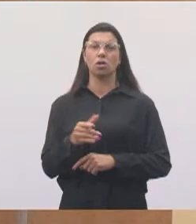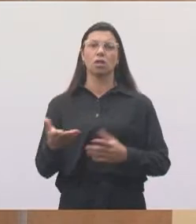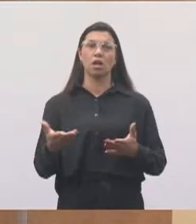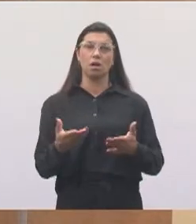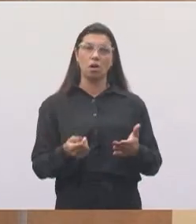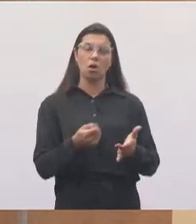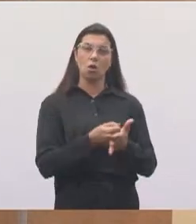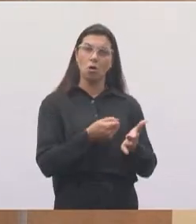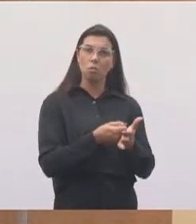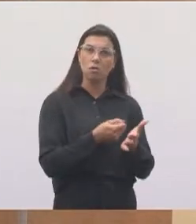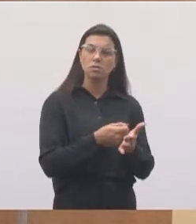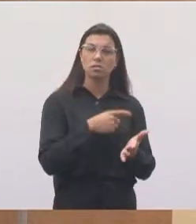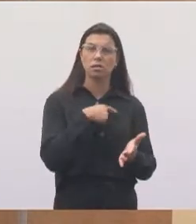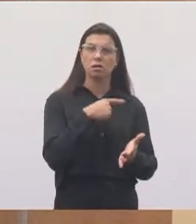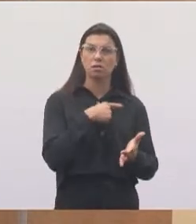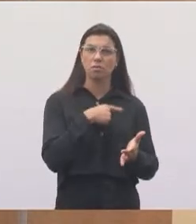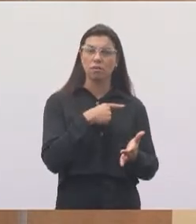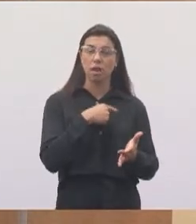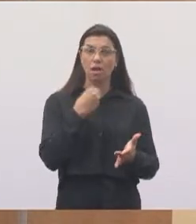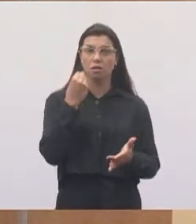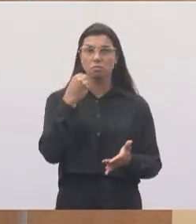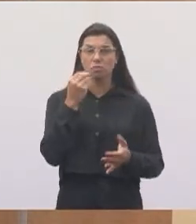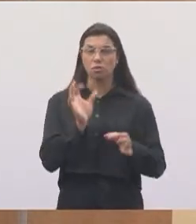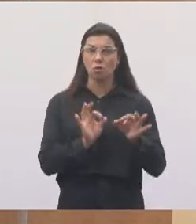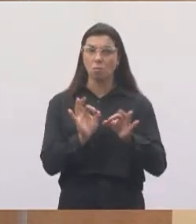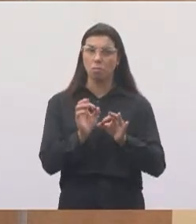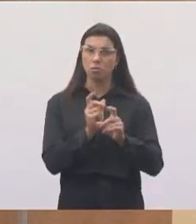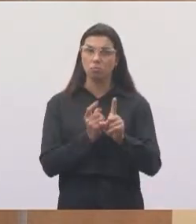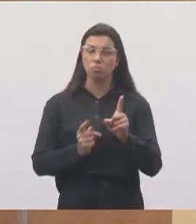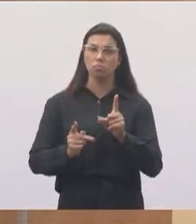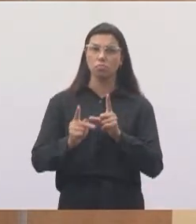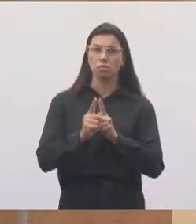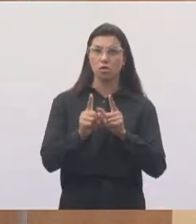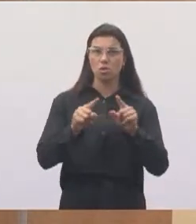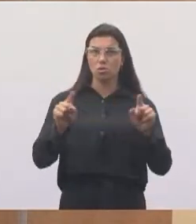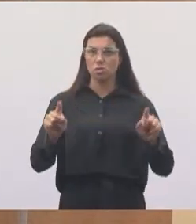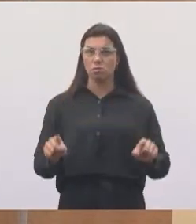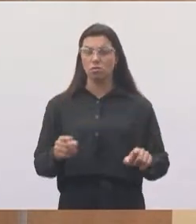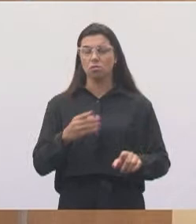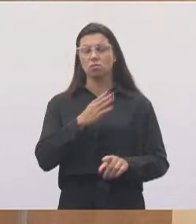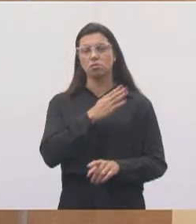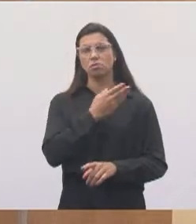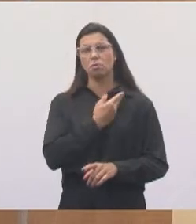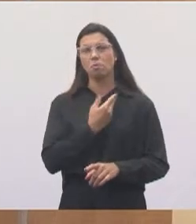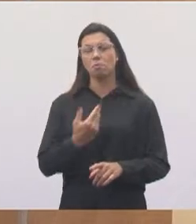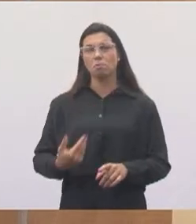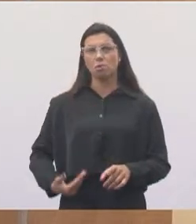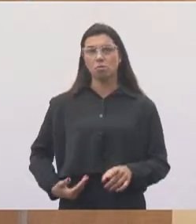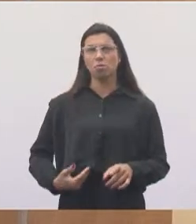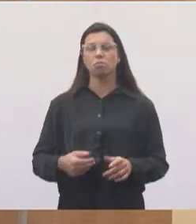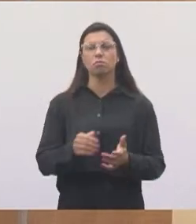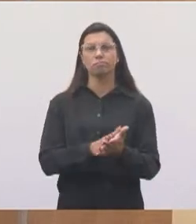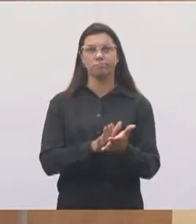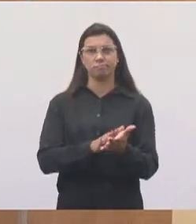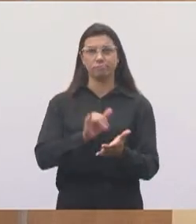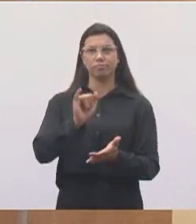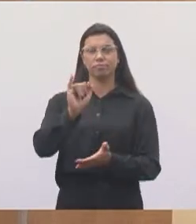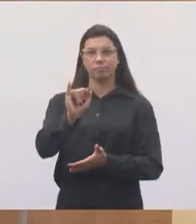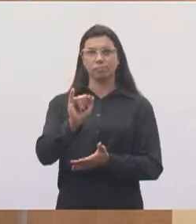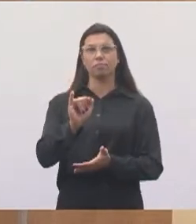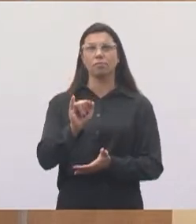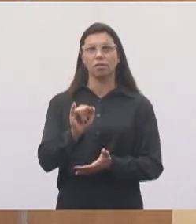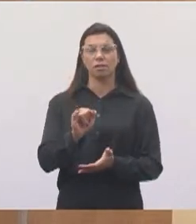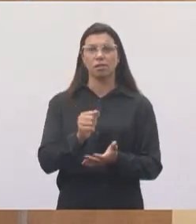a revitalização específica do plano de previdência de servidores efetivo municipais, denominado